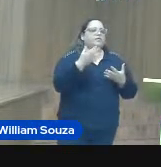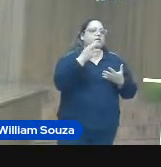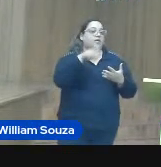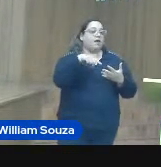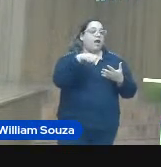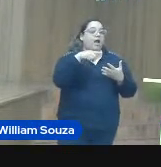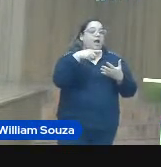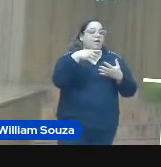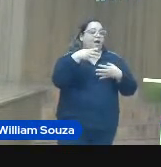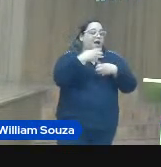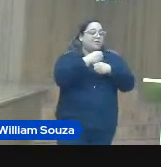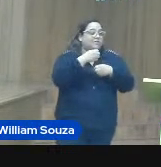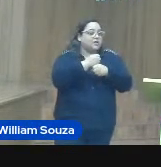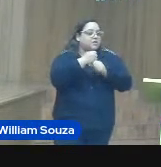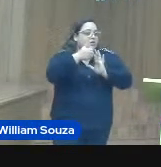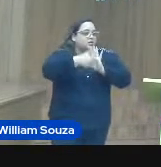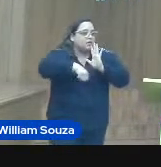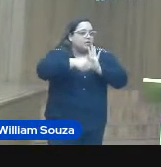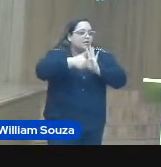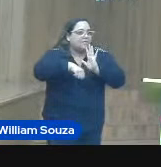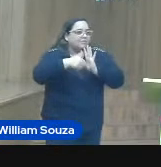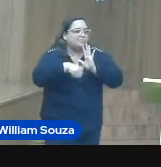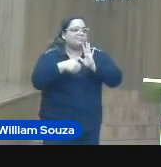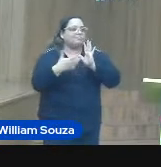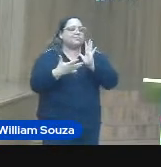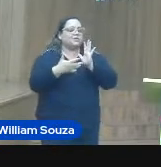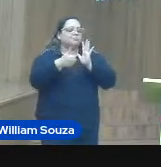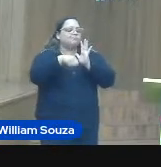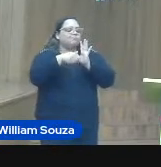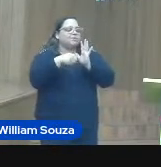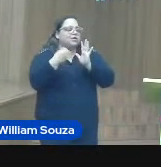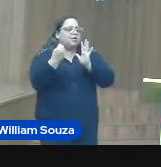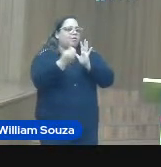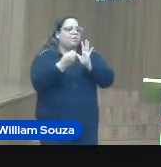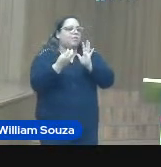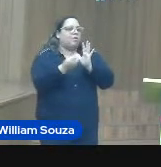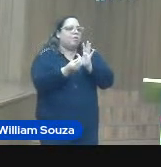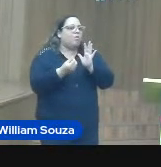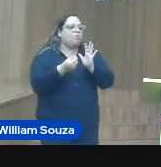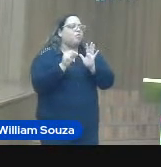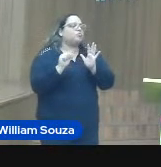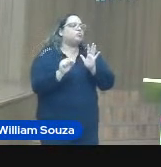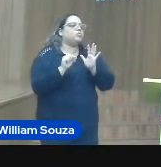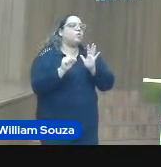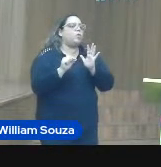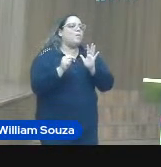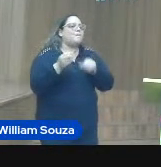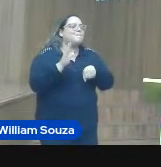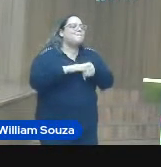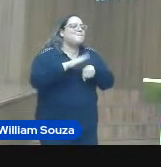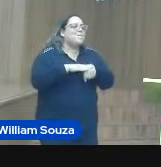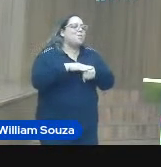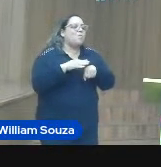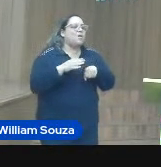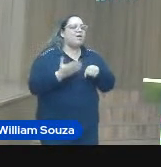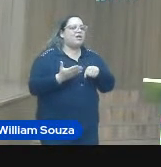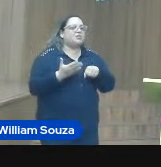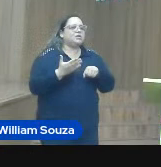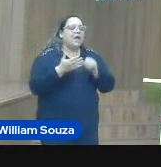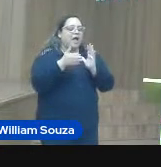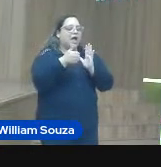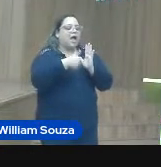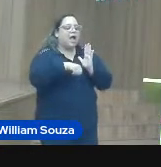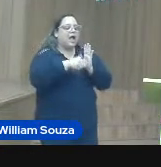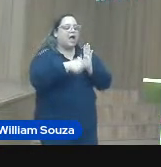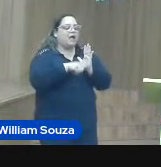da análise, uma algebrização da análise. É como se fosse um momento em que a análise ela